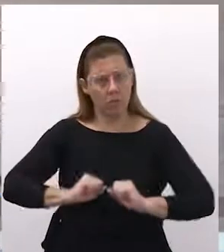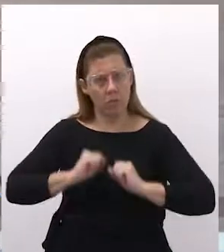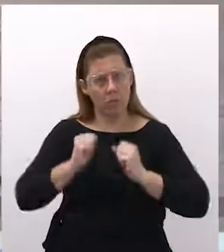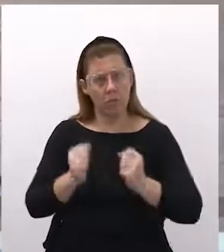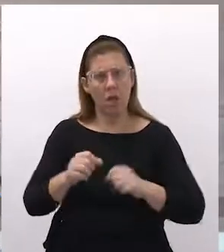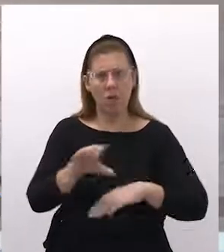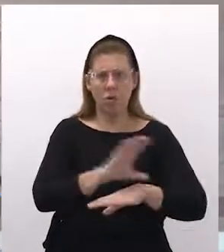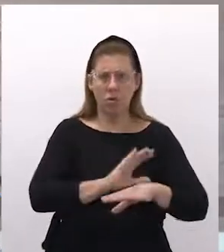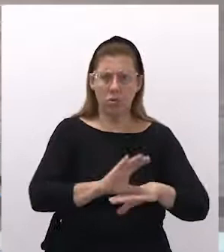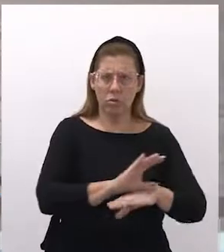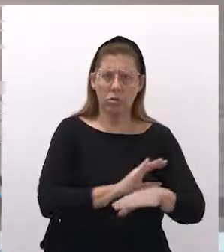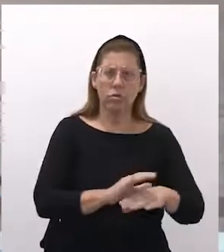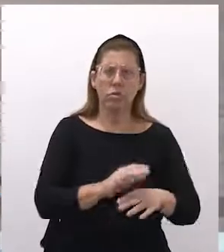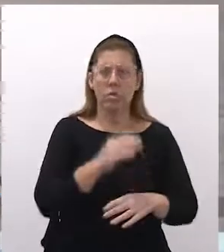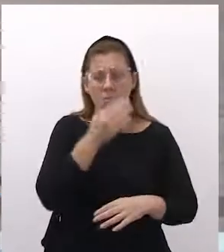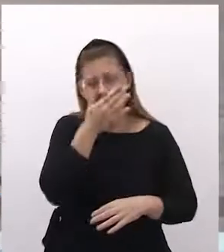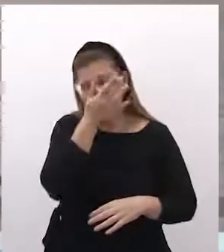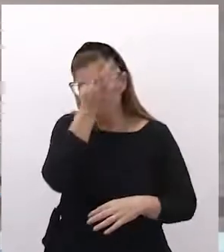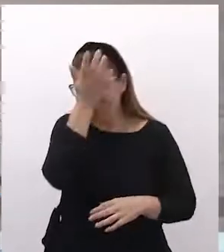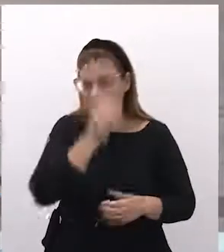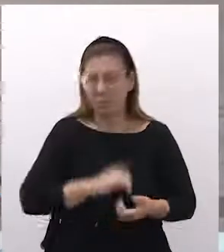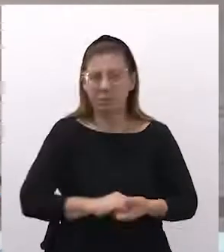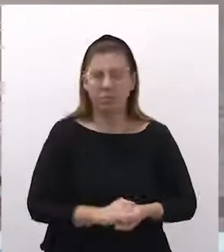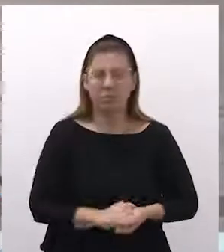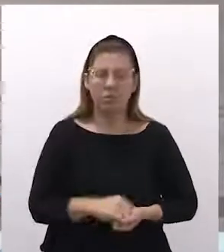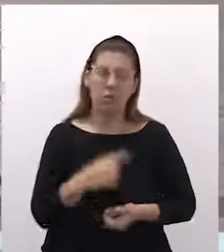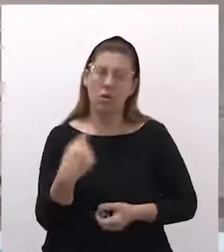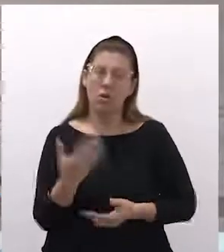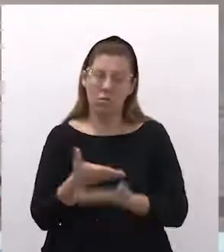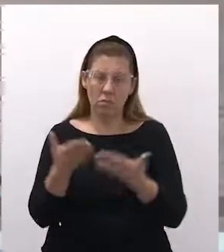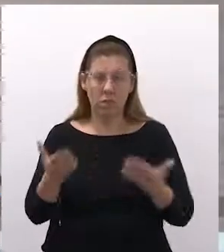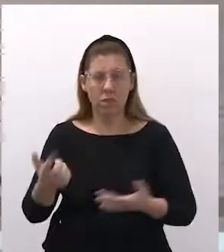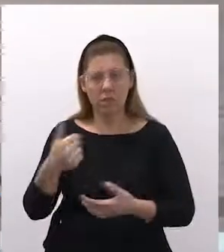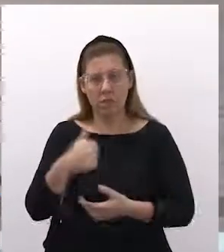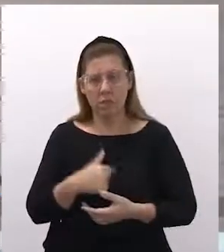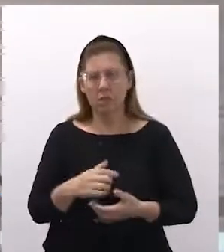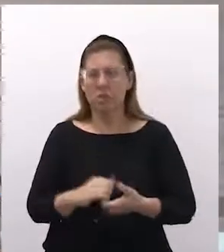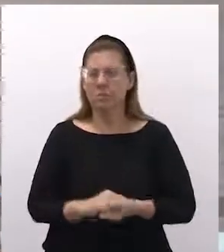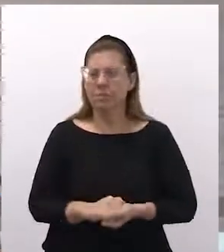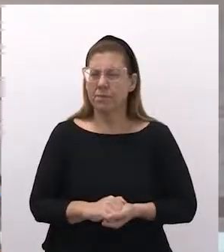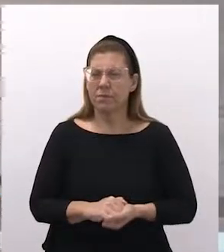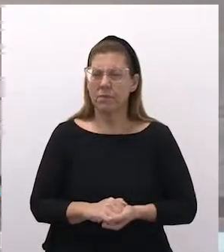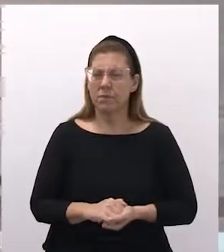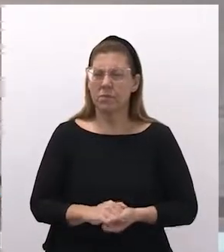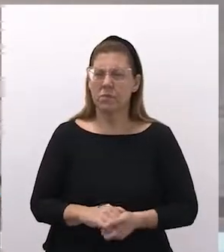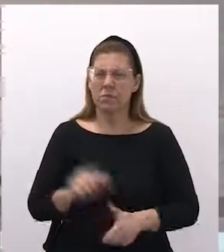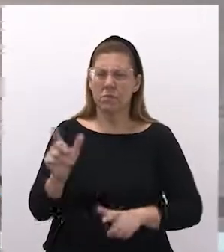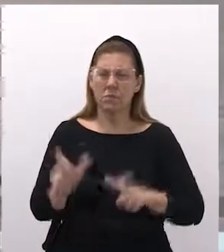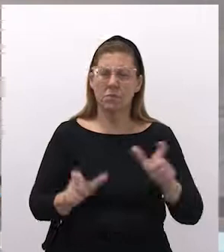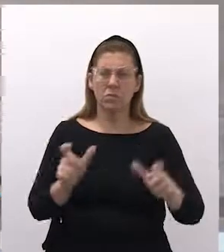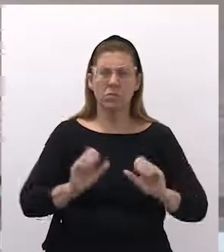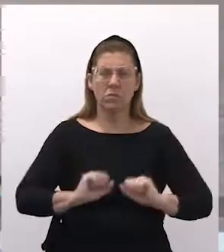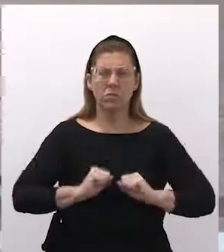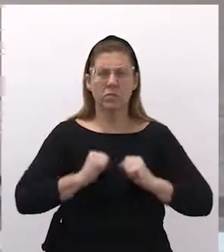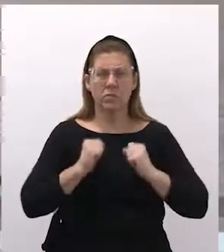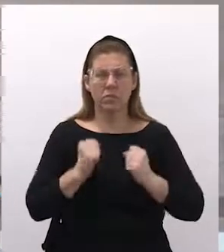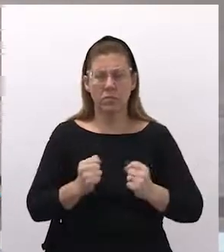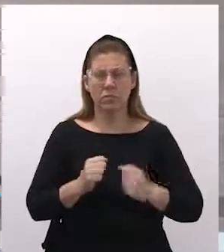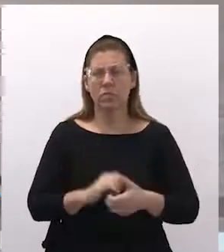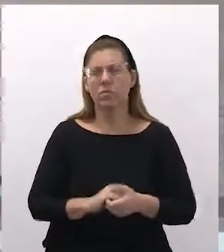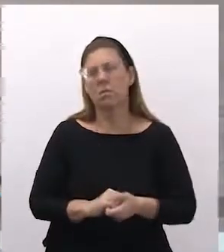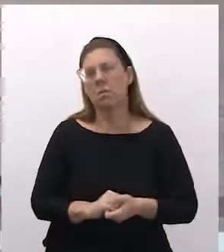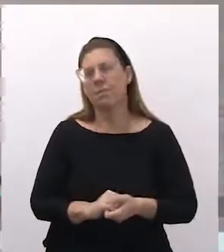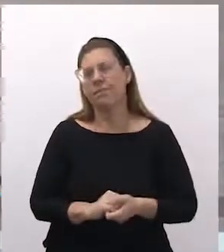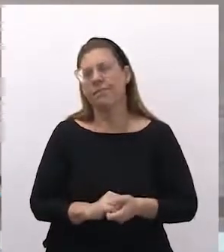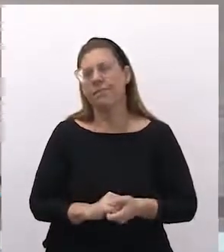institucional, tanto vocês, sistema de ensino, eu do Poder Judiciário, ou as pessoas dos demais poderes, né,